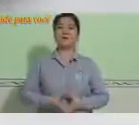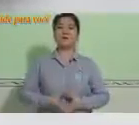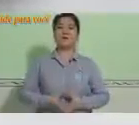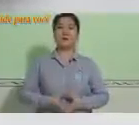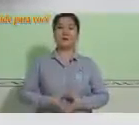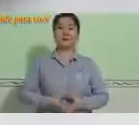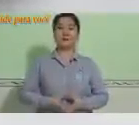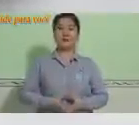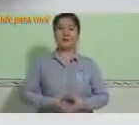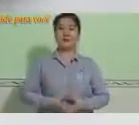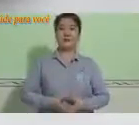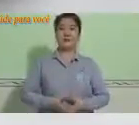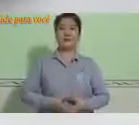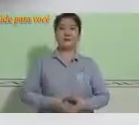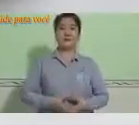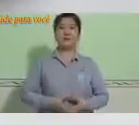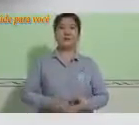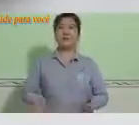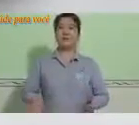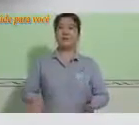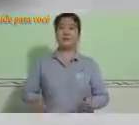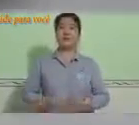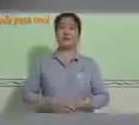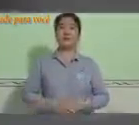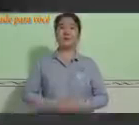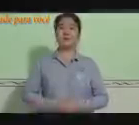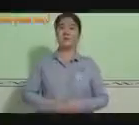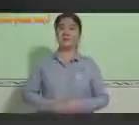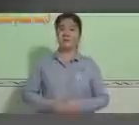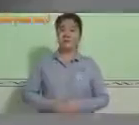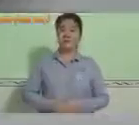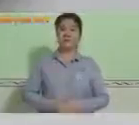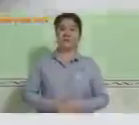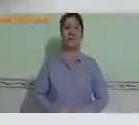deve-se solocardiograma 2 a 3, CNT, acento agudo,